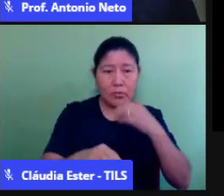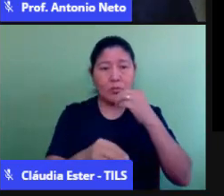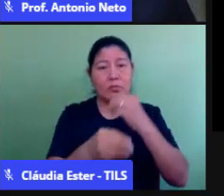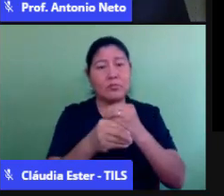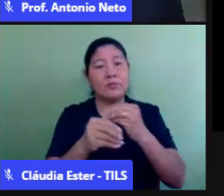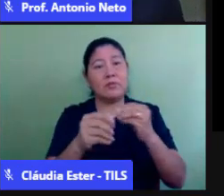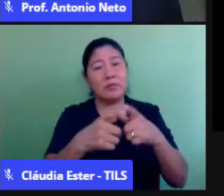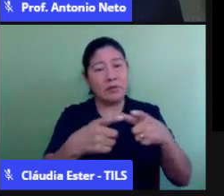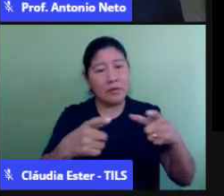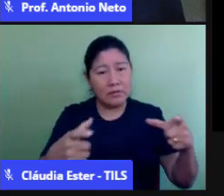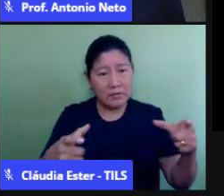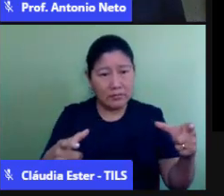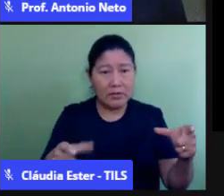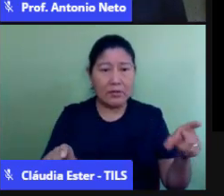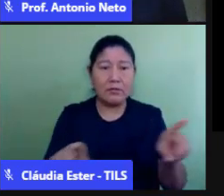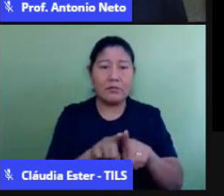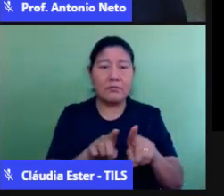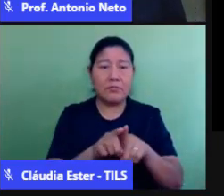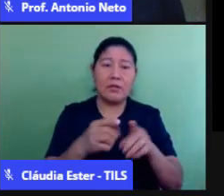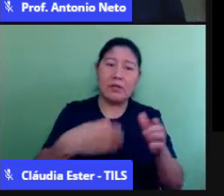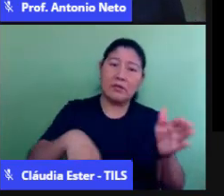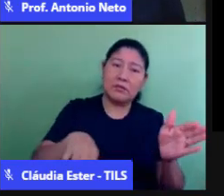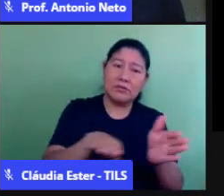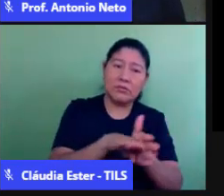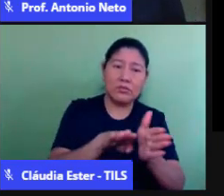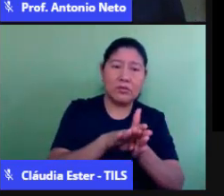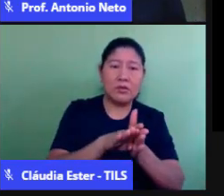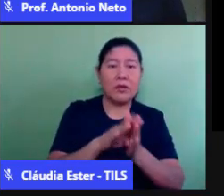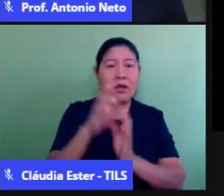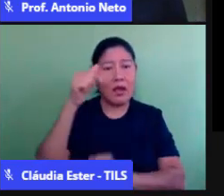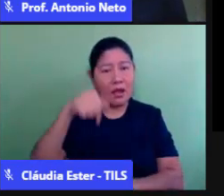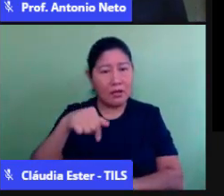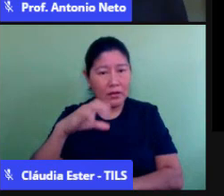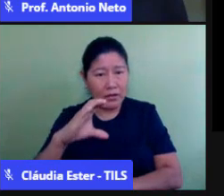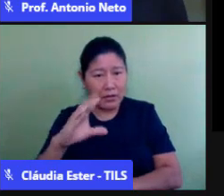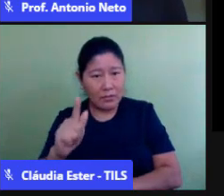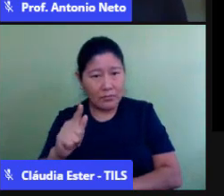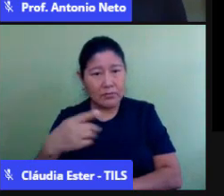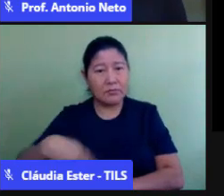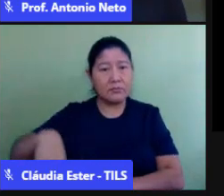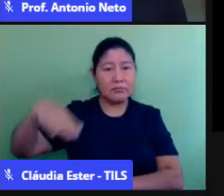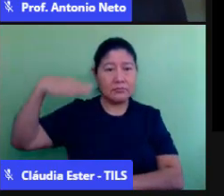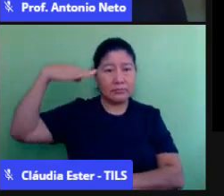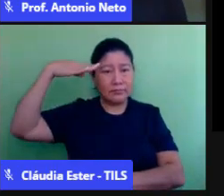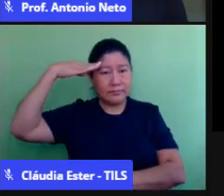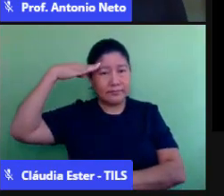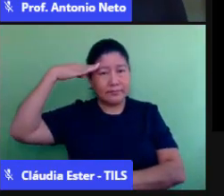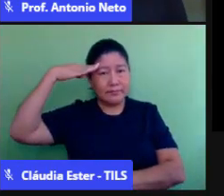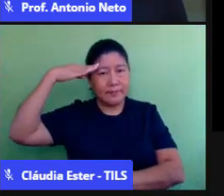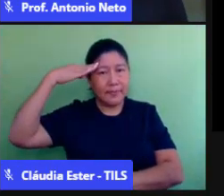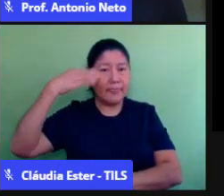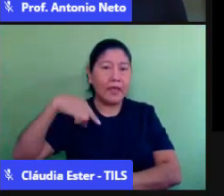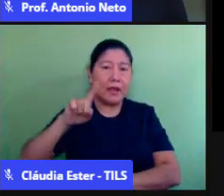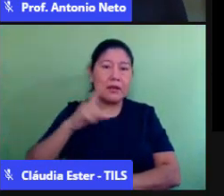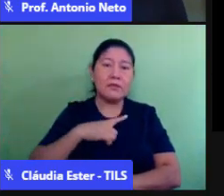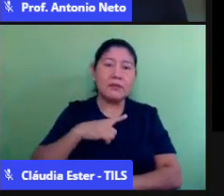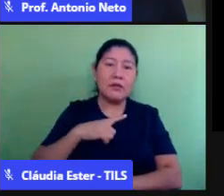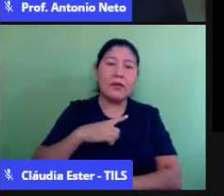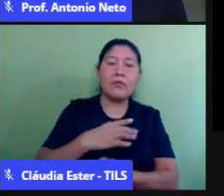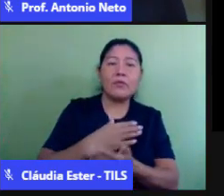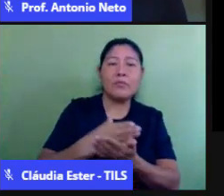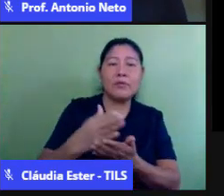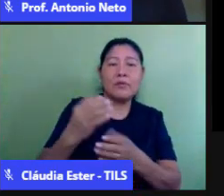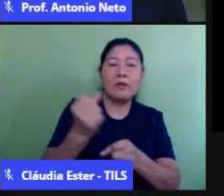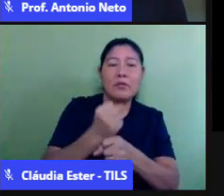nossa cidade, é quando vêm os militares, né? Que é construído, né, o